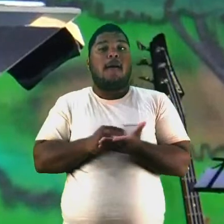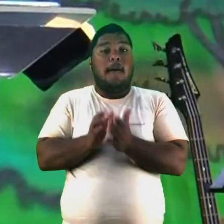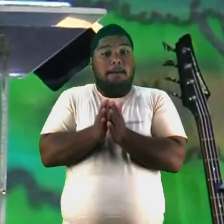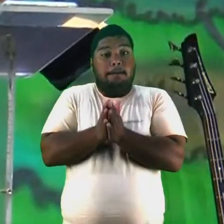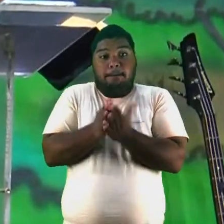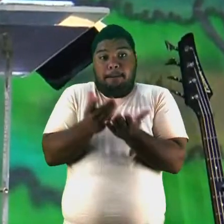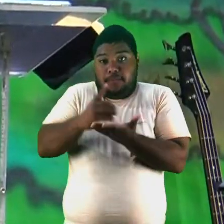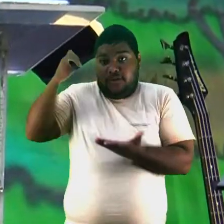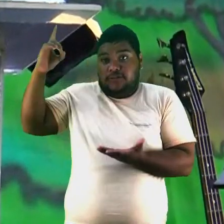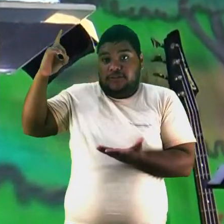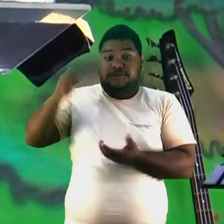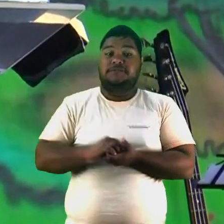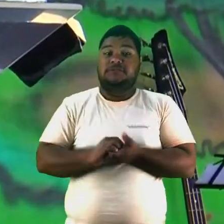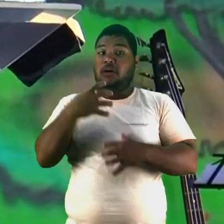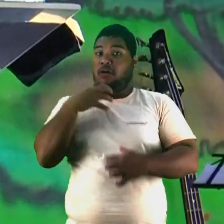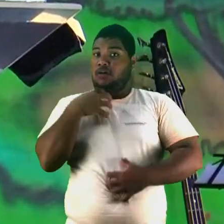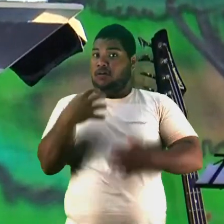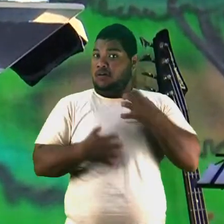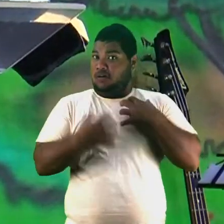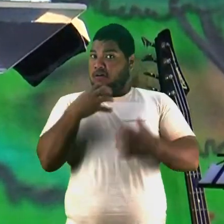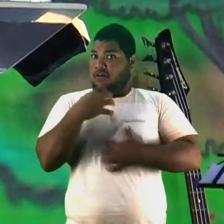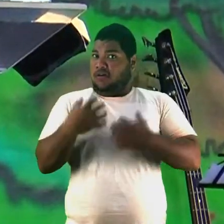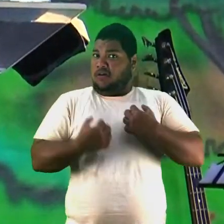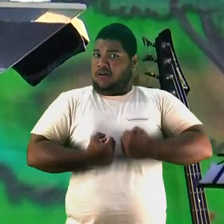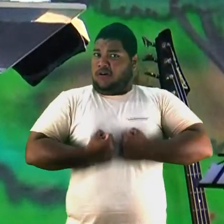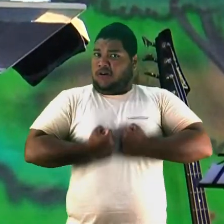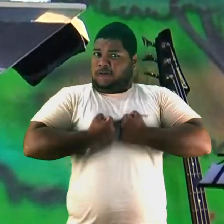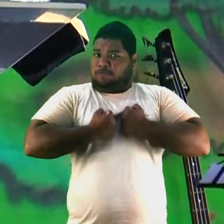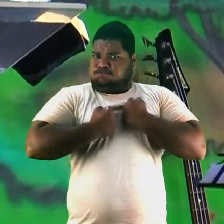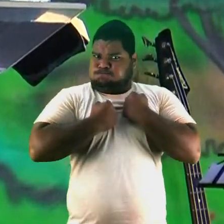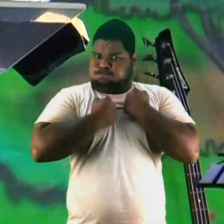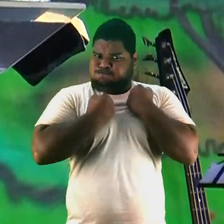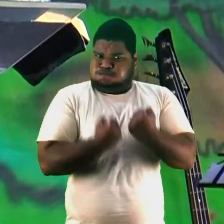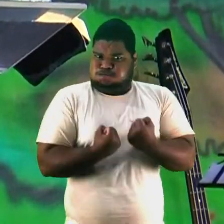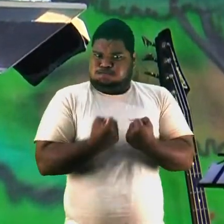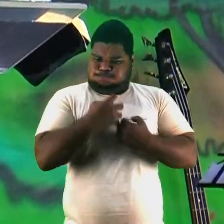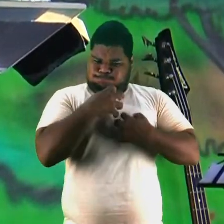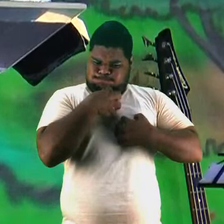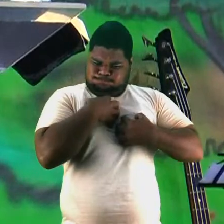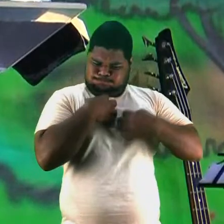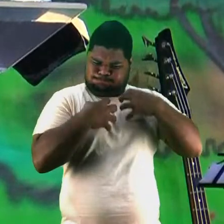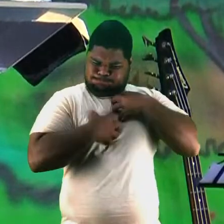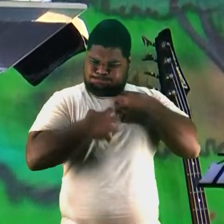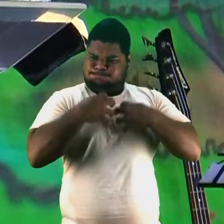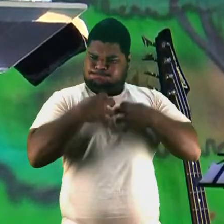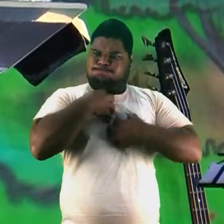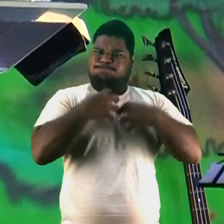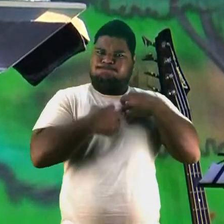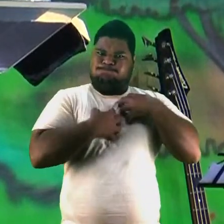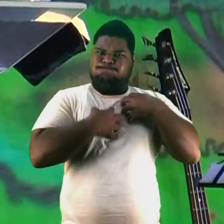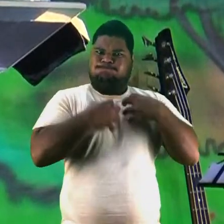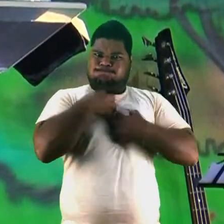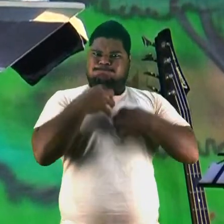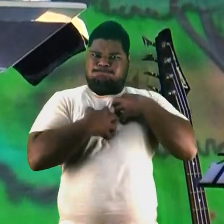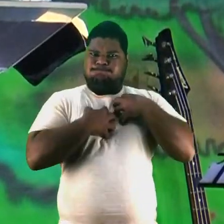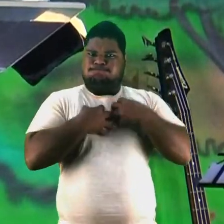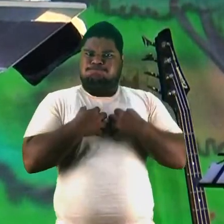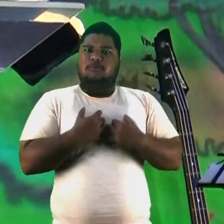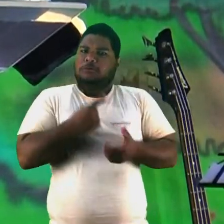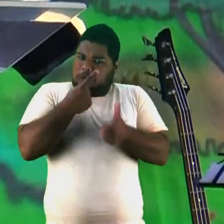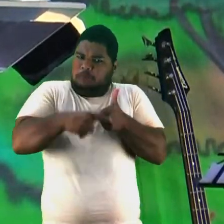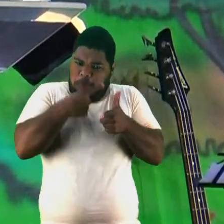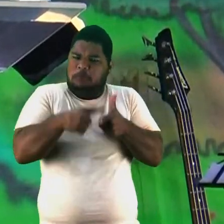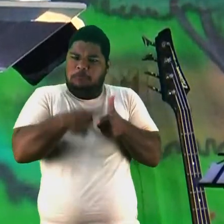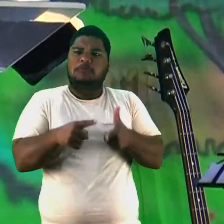e aquele sentimento de raiva, e aquilo transforma-se numa amargura, um ressentimento, numa amargura, isso é problemático.